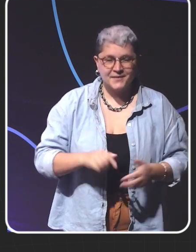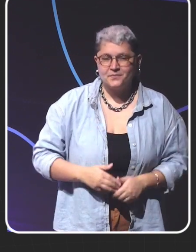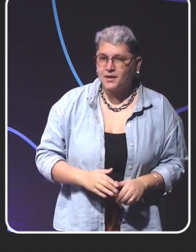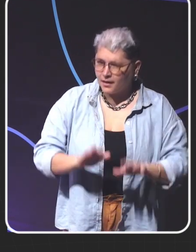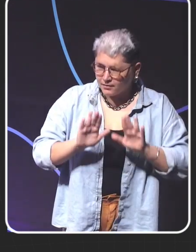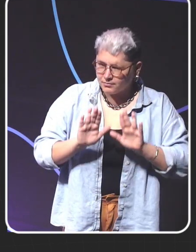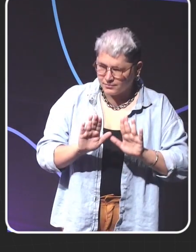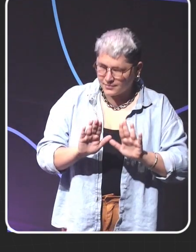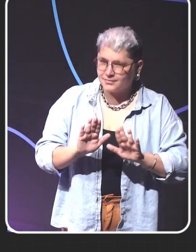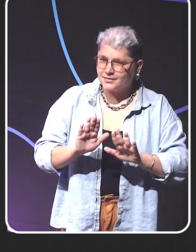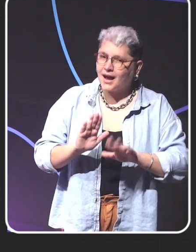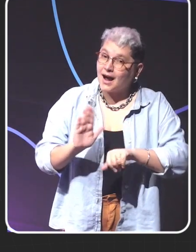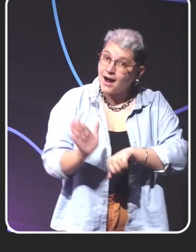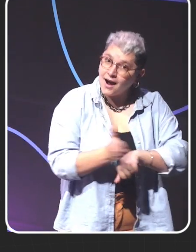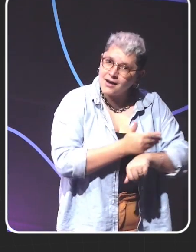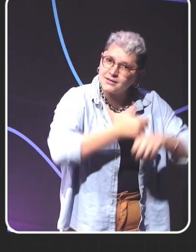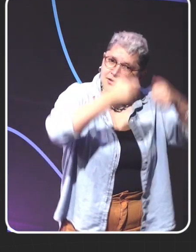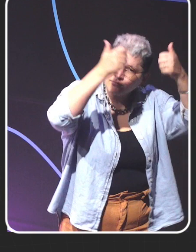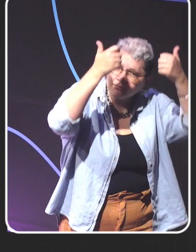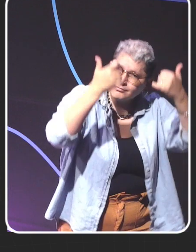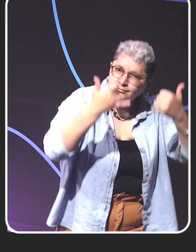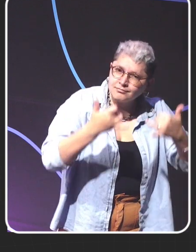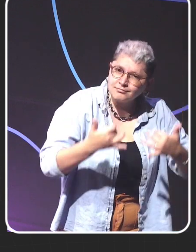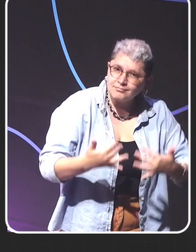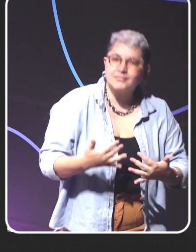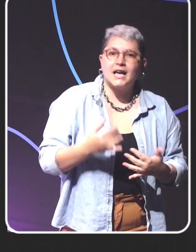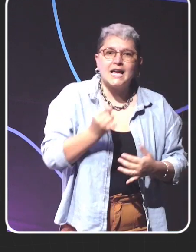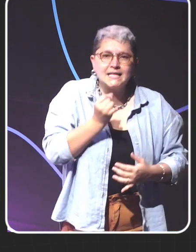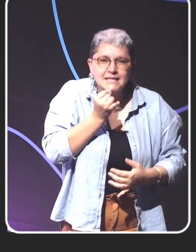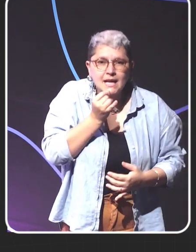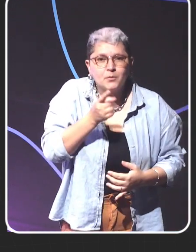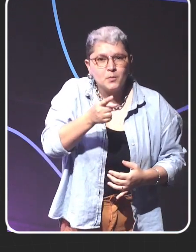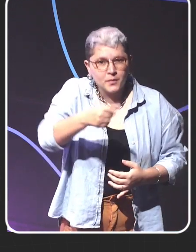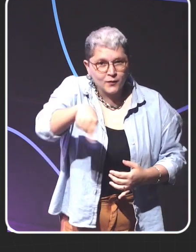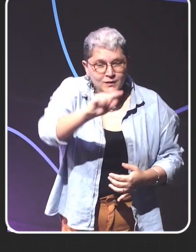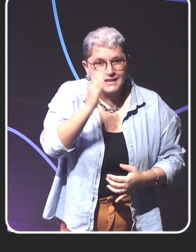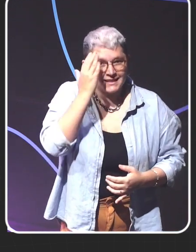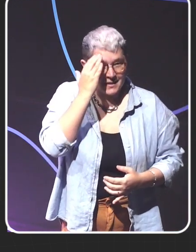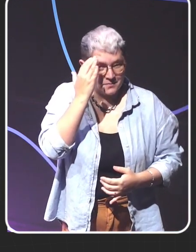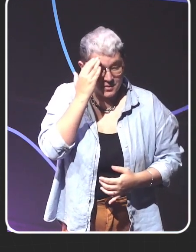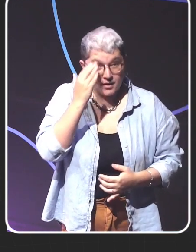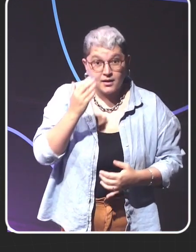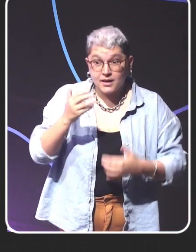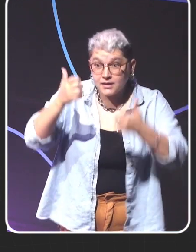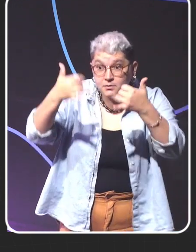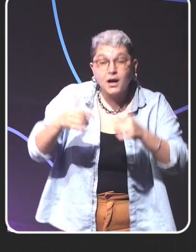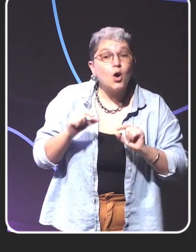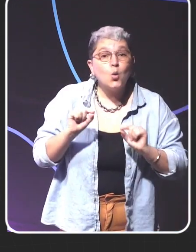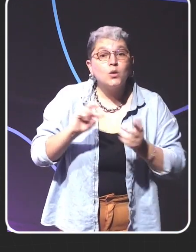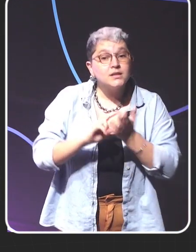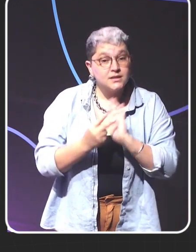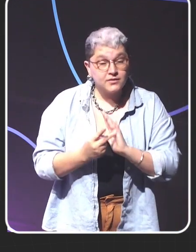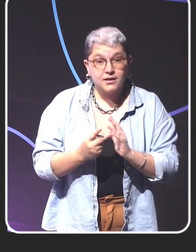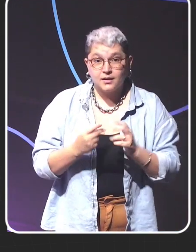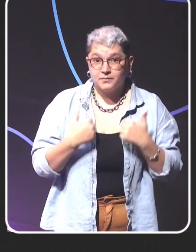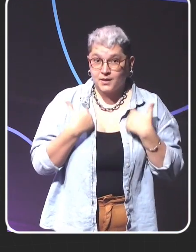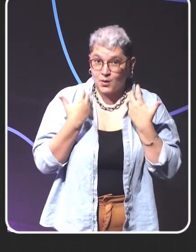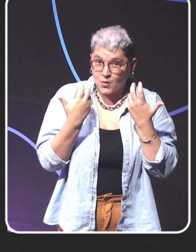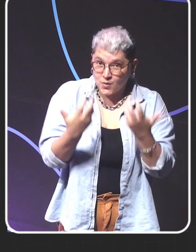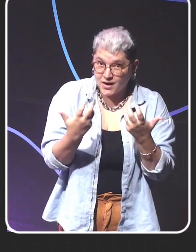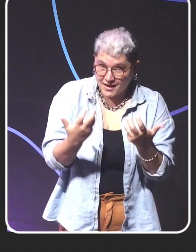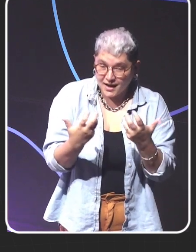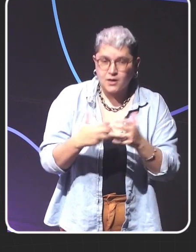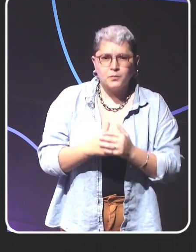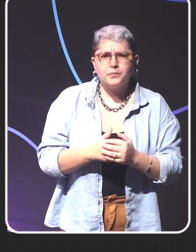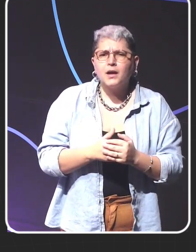a realmente trazer exemplos e indicar o que que exatamente é, eu queria te